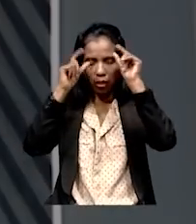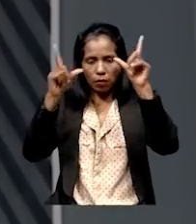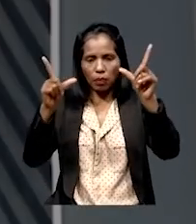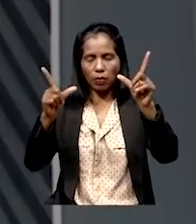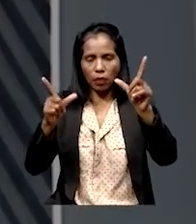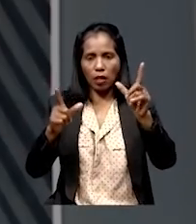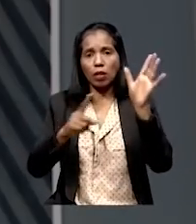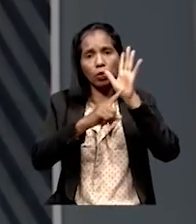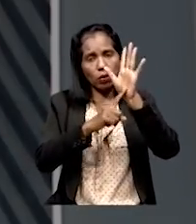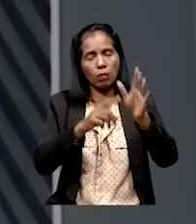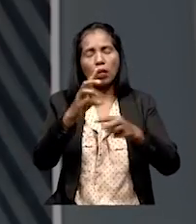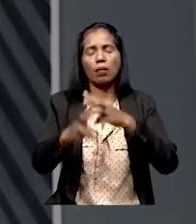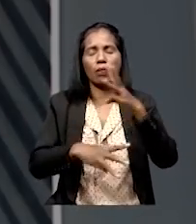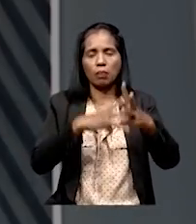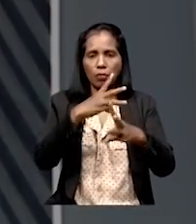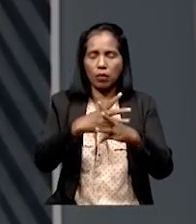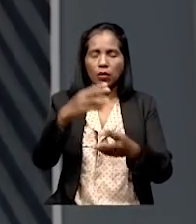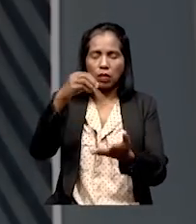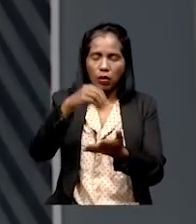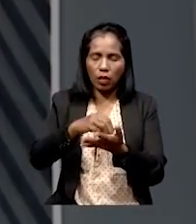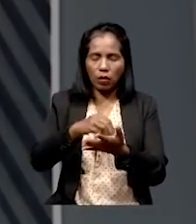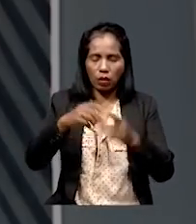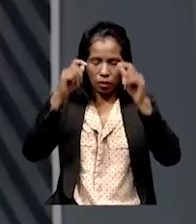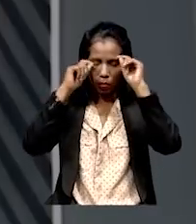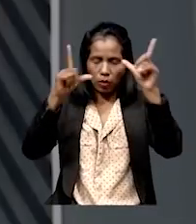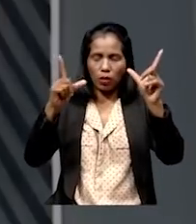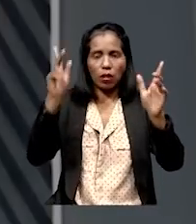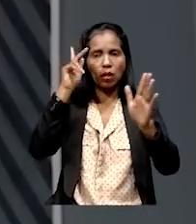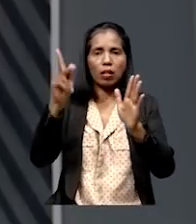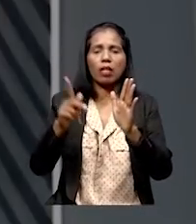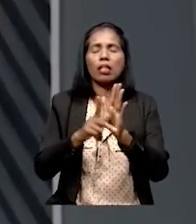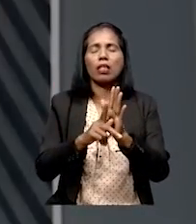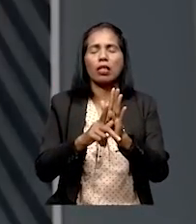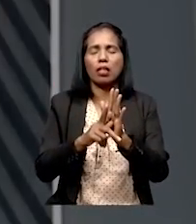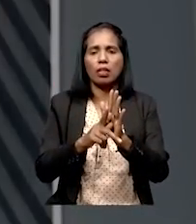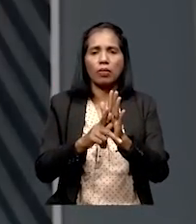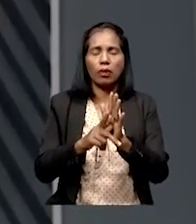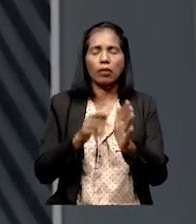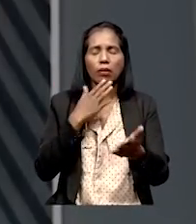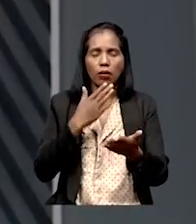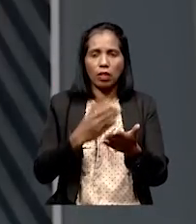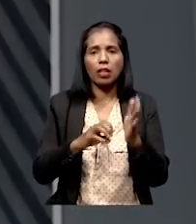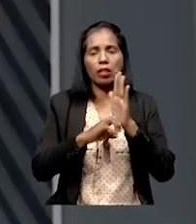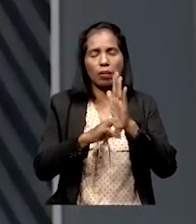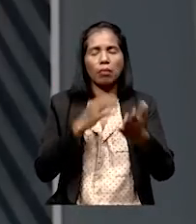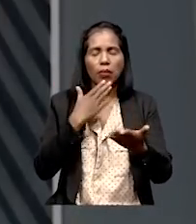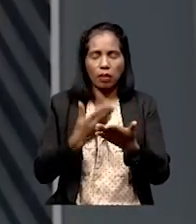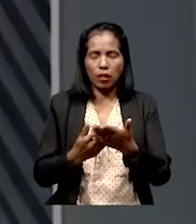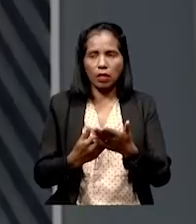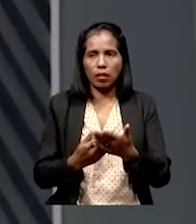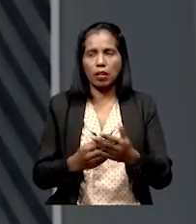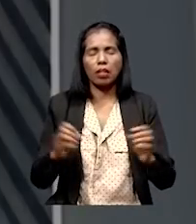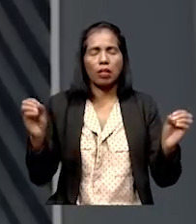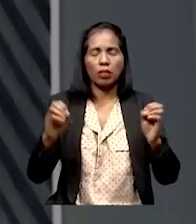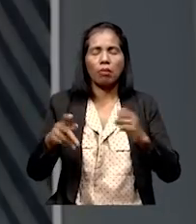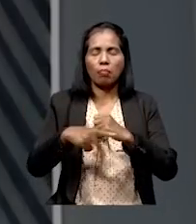Baja Mundo, o Dijatur, Fila Fala e Timor, na imagem de aquele mundo. O que significa que a BEMACA é a partir do que BEMACA tem